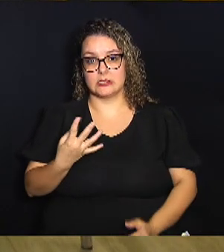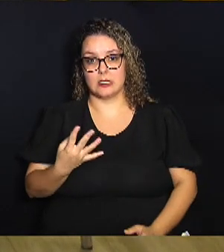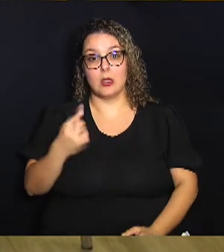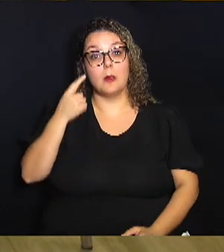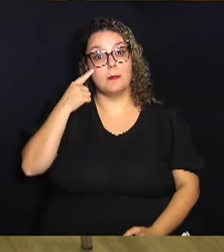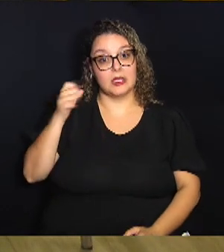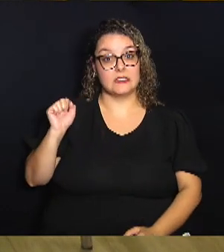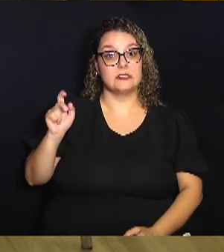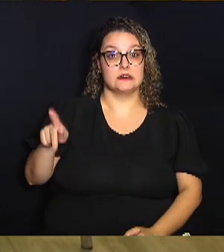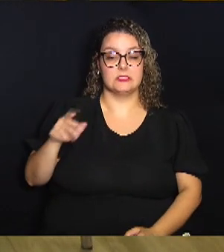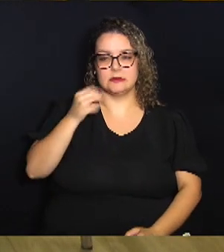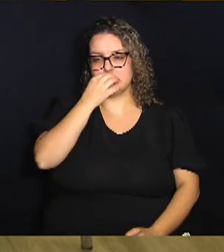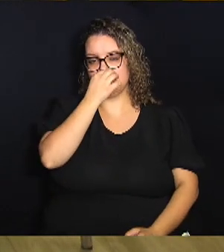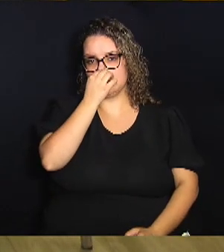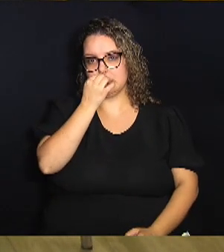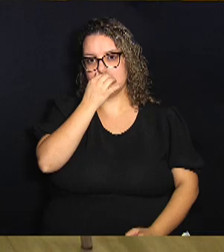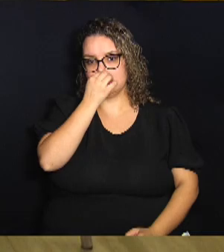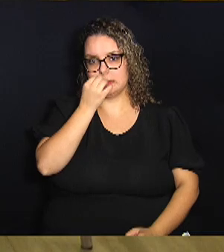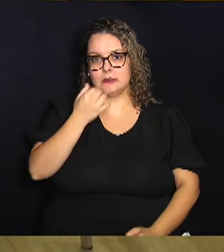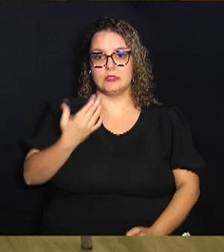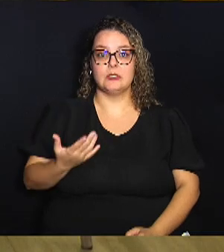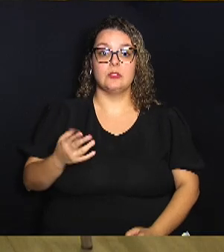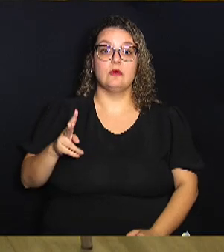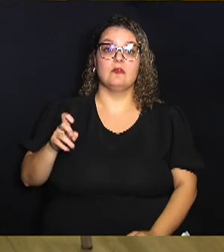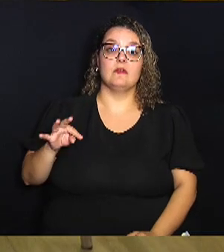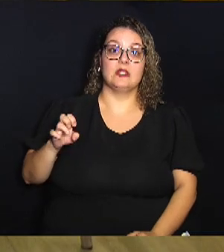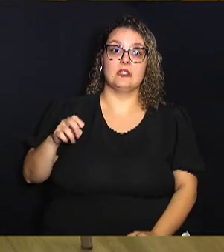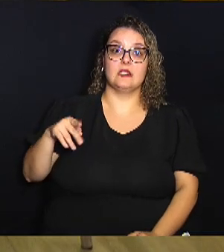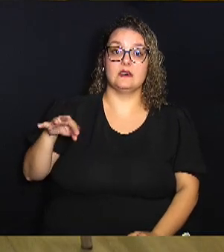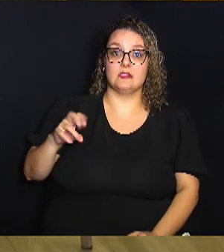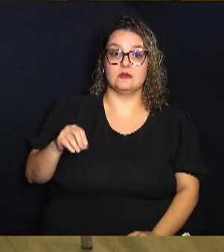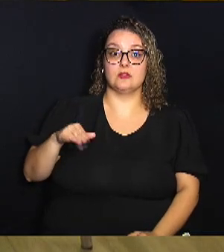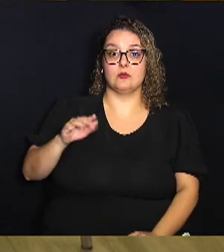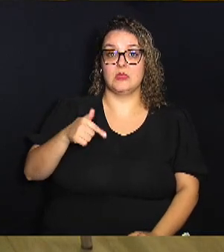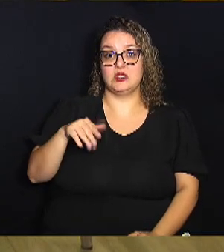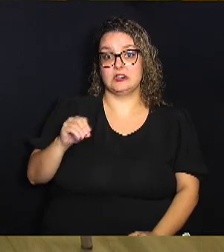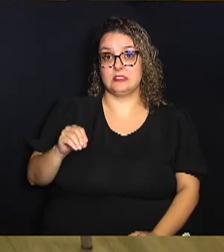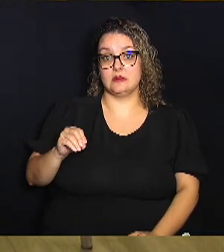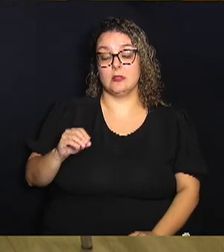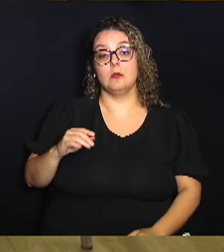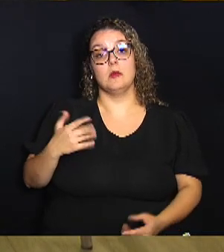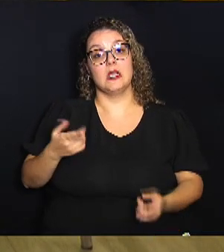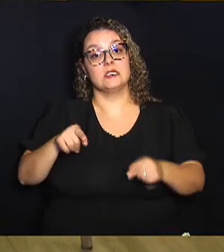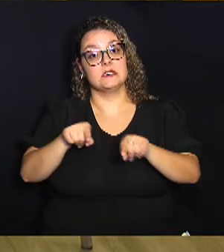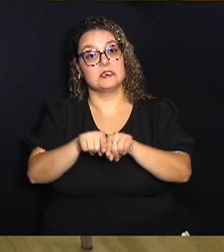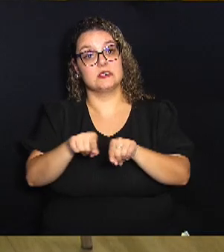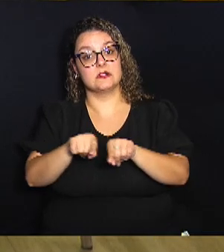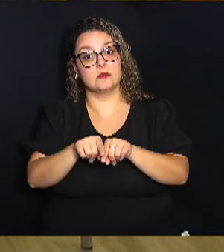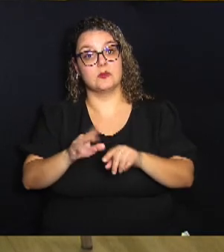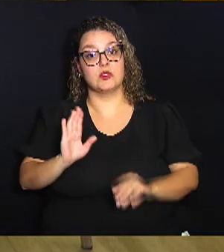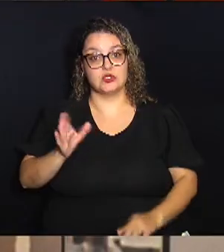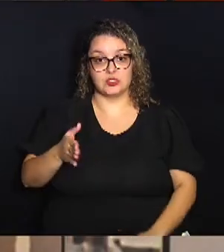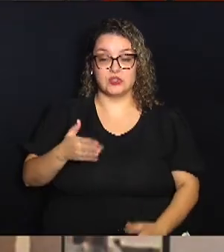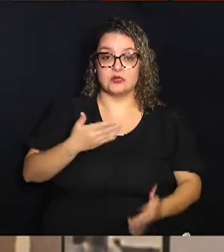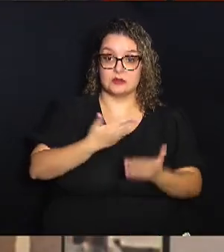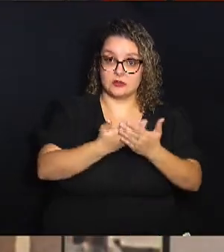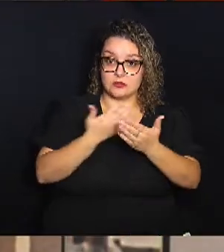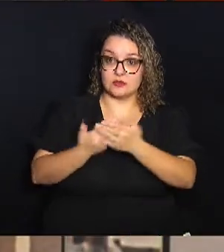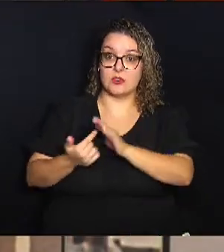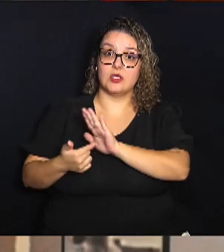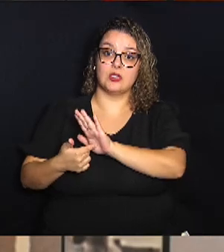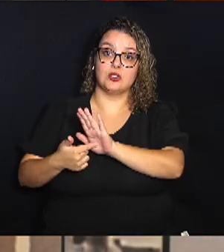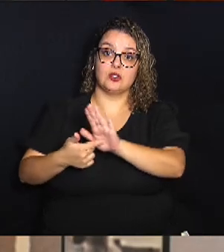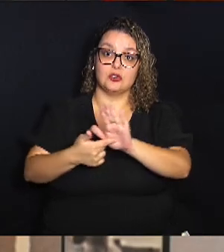na aposentadoria, e aí os veteranos com mais de 70. Por outro lado, nós temos já estudos que